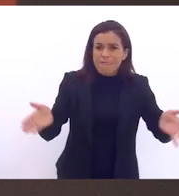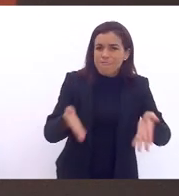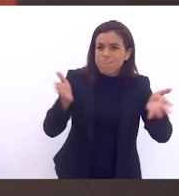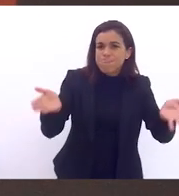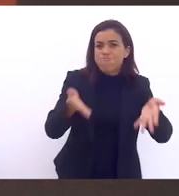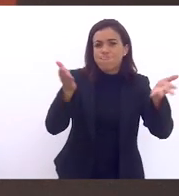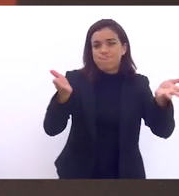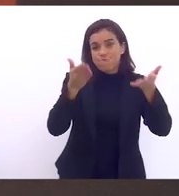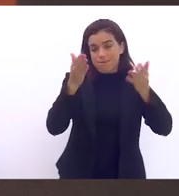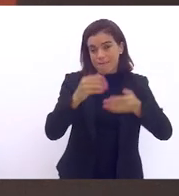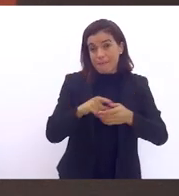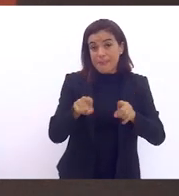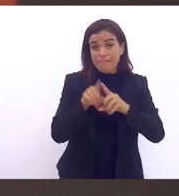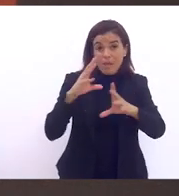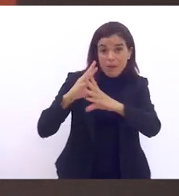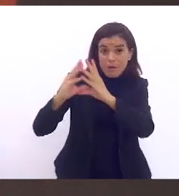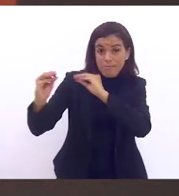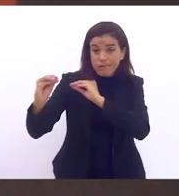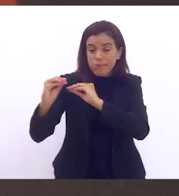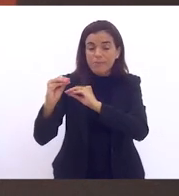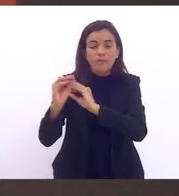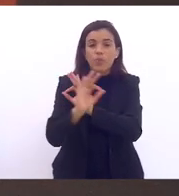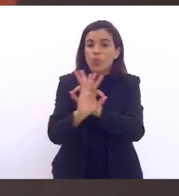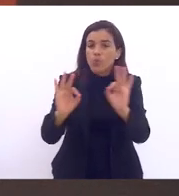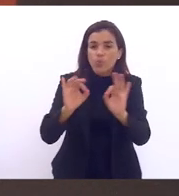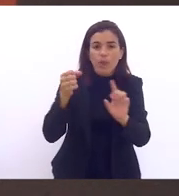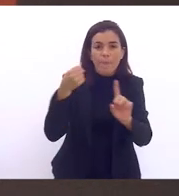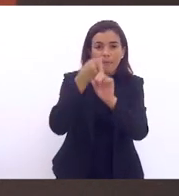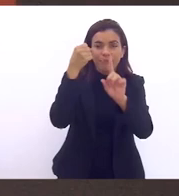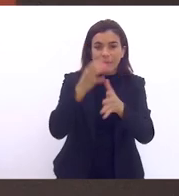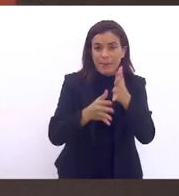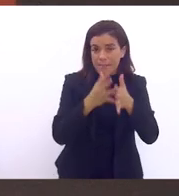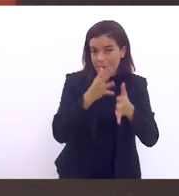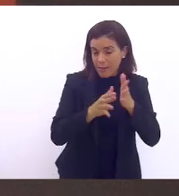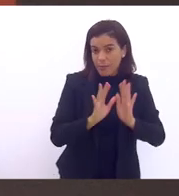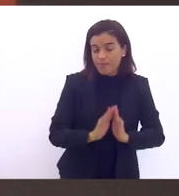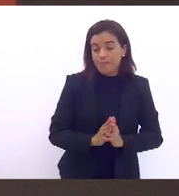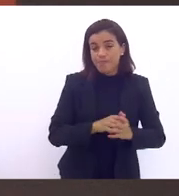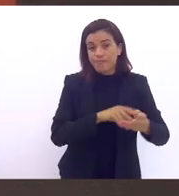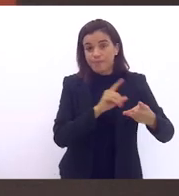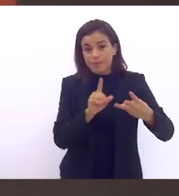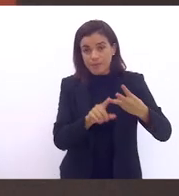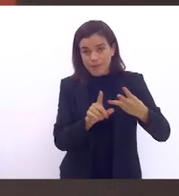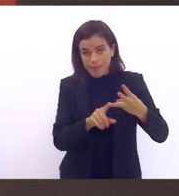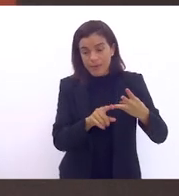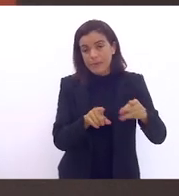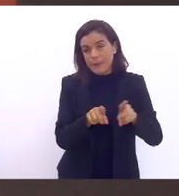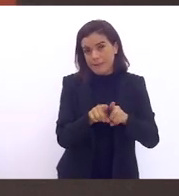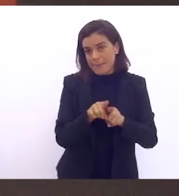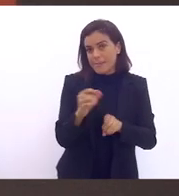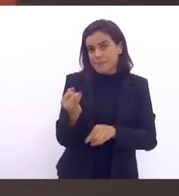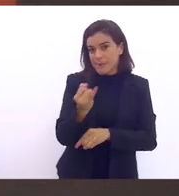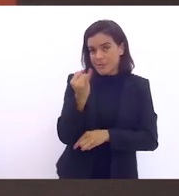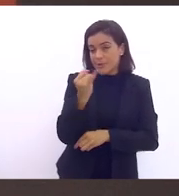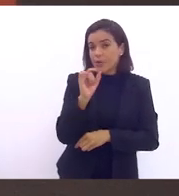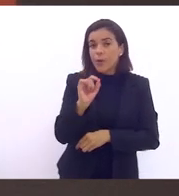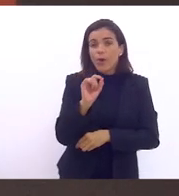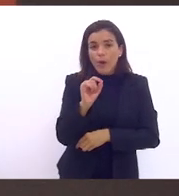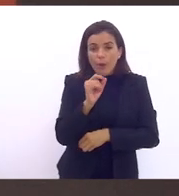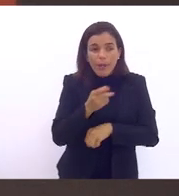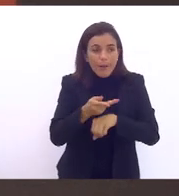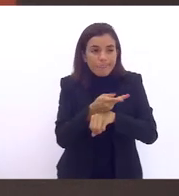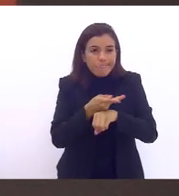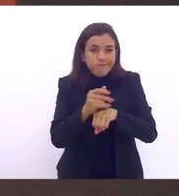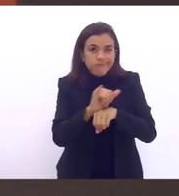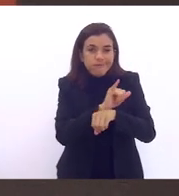Evocação evacuação desculpem sem nenhum Impacto nesse sentido e o terceiro e e muito importante também a mitigação de